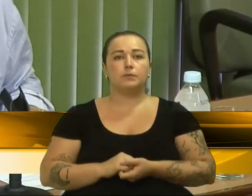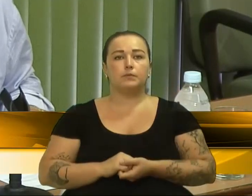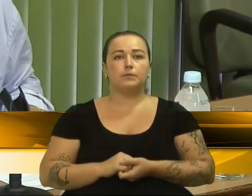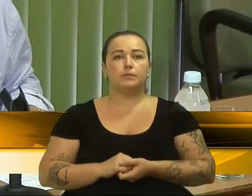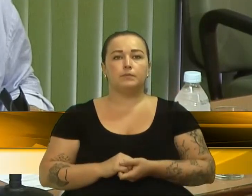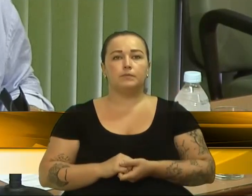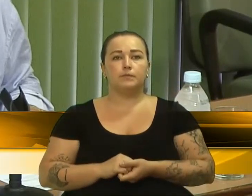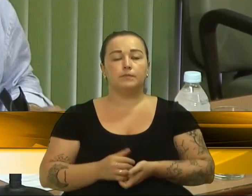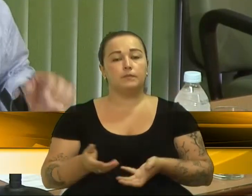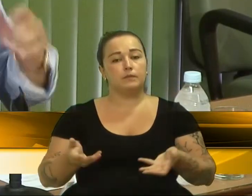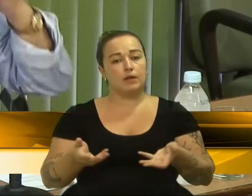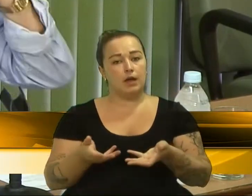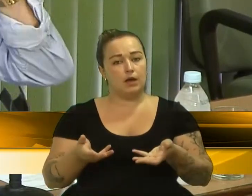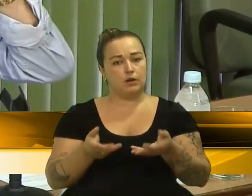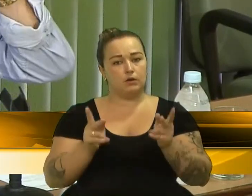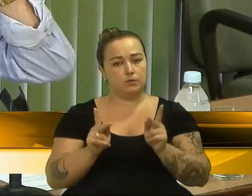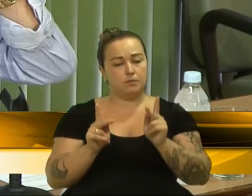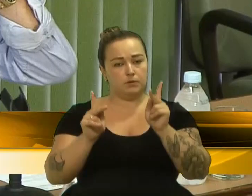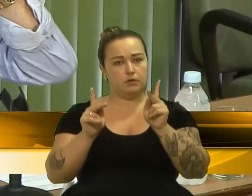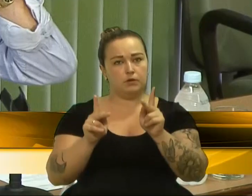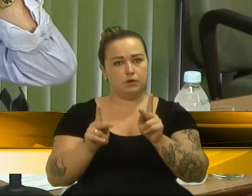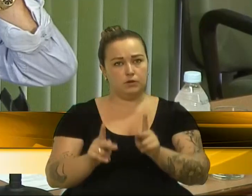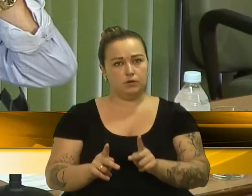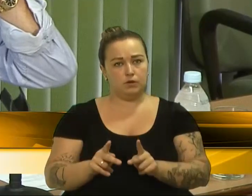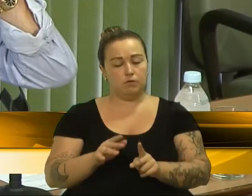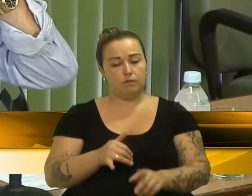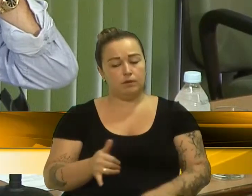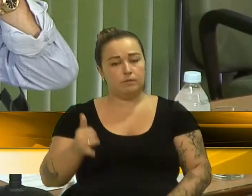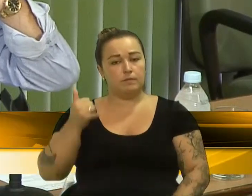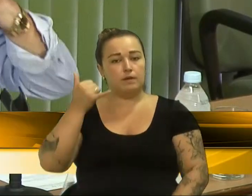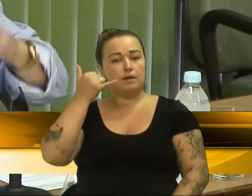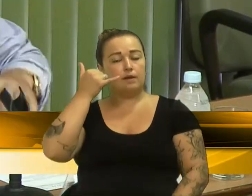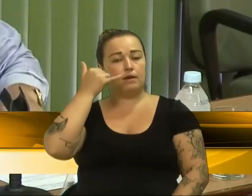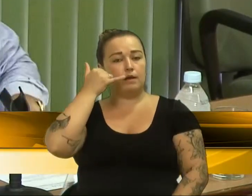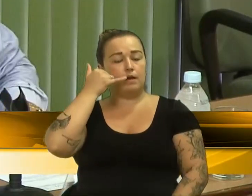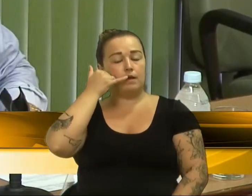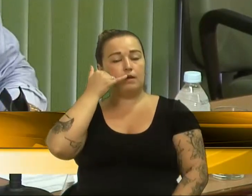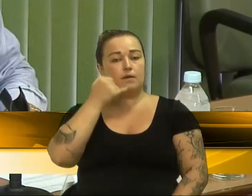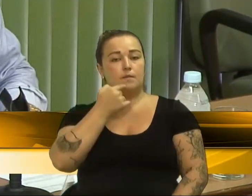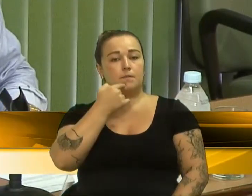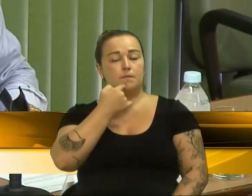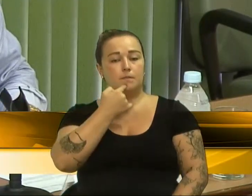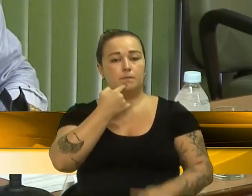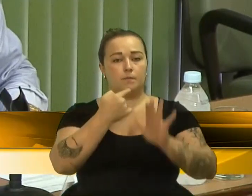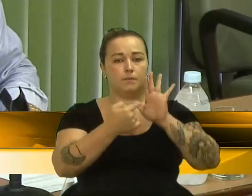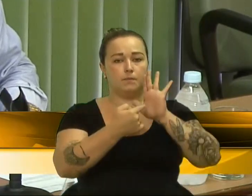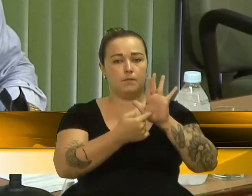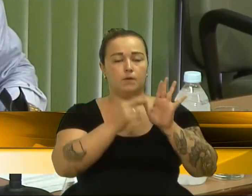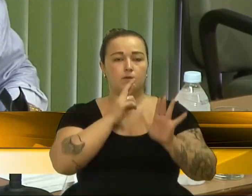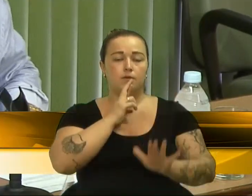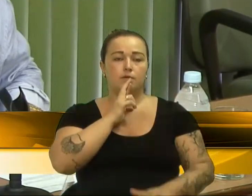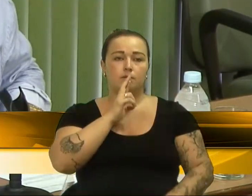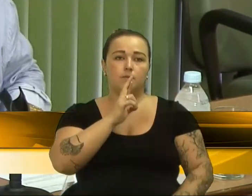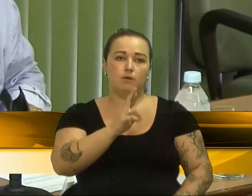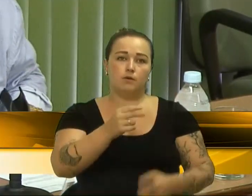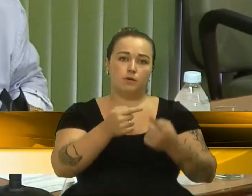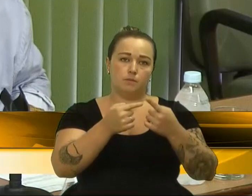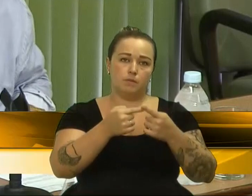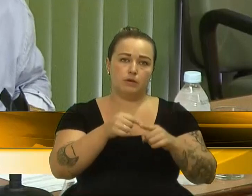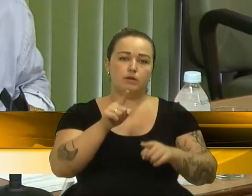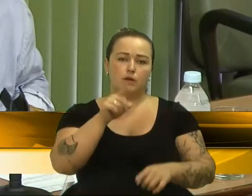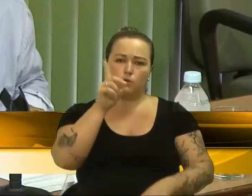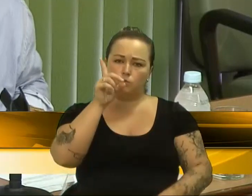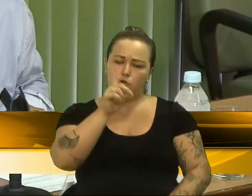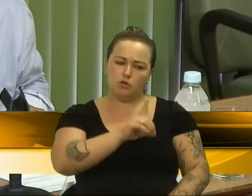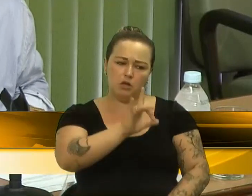que essas pessoas levantaram o telefone e te dar as respostas ali, né? Mas, se afinal é um direito que cabe a